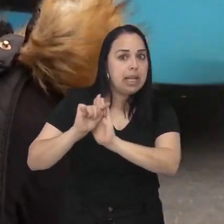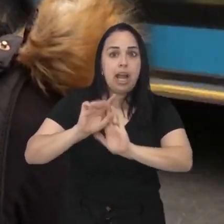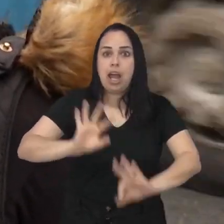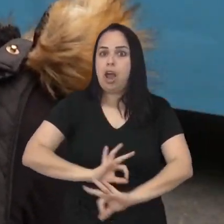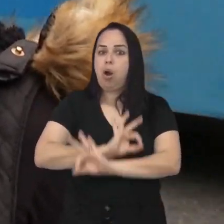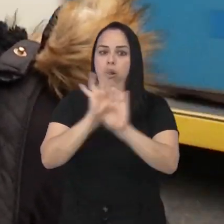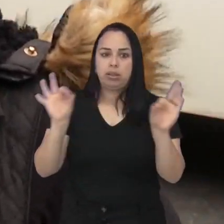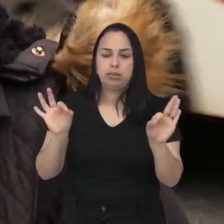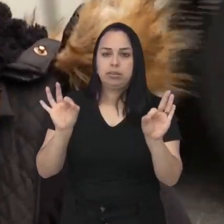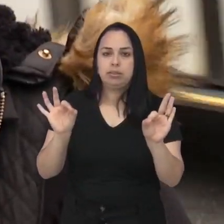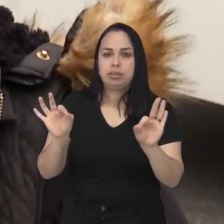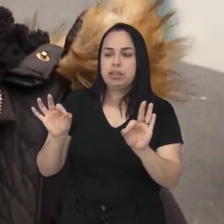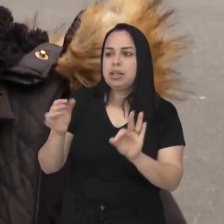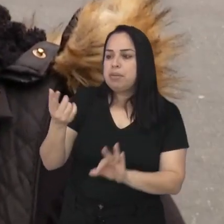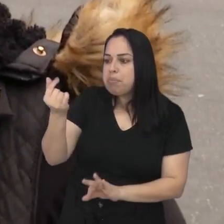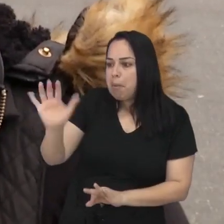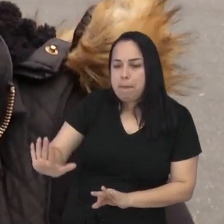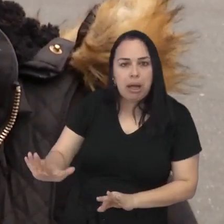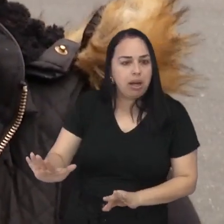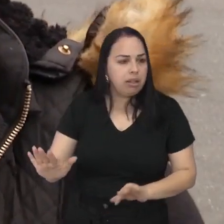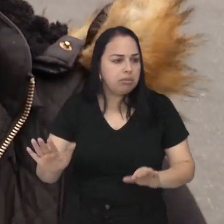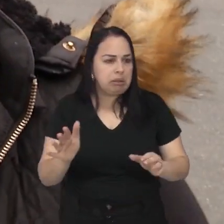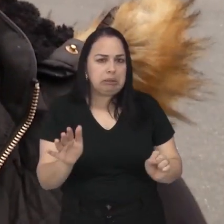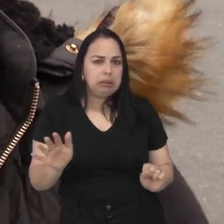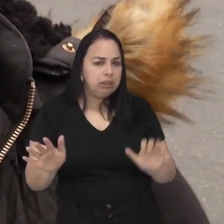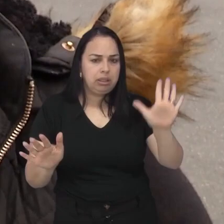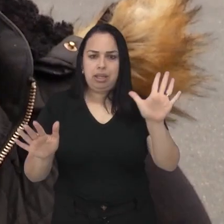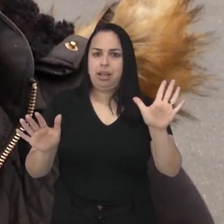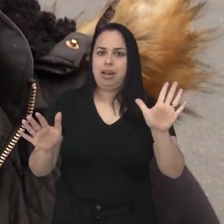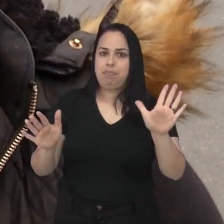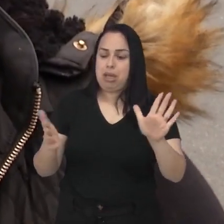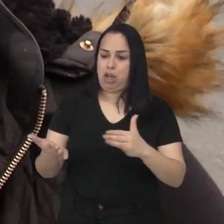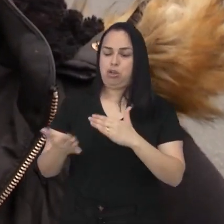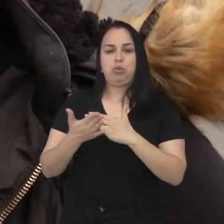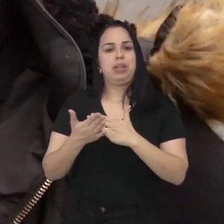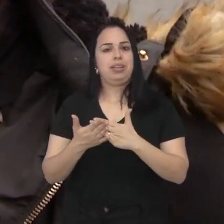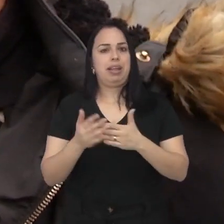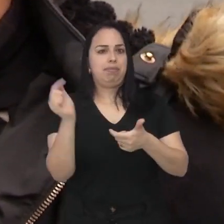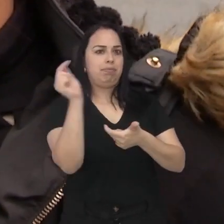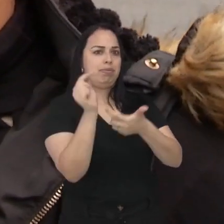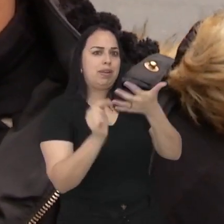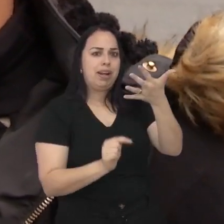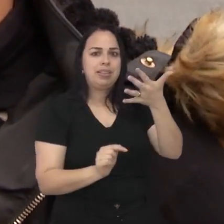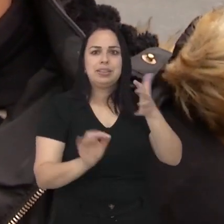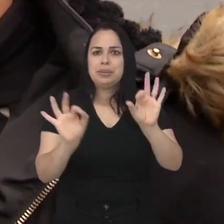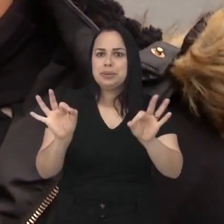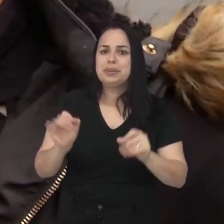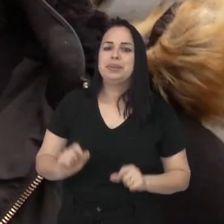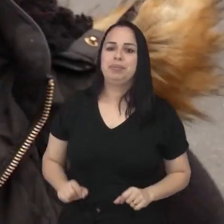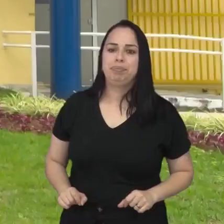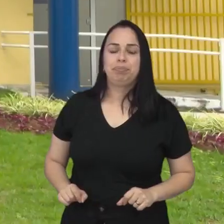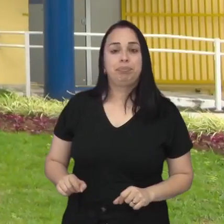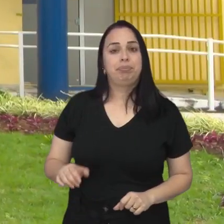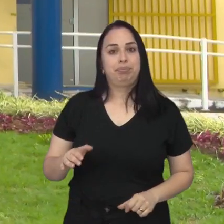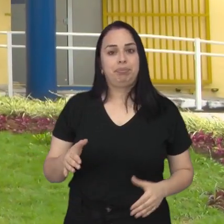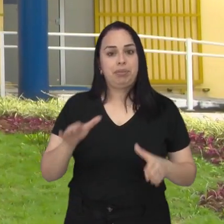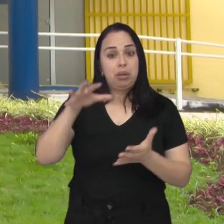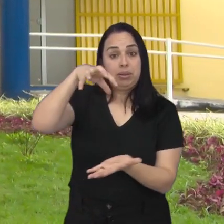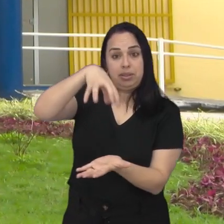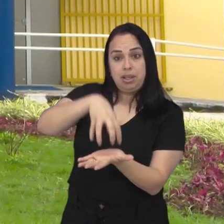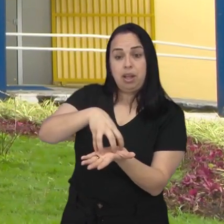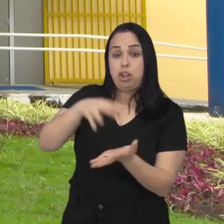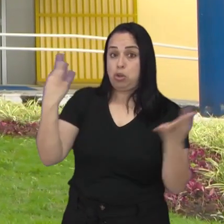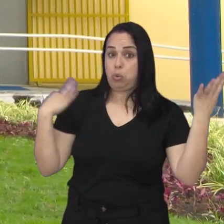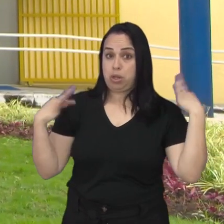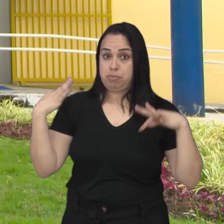é tudo, né? Você pesquisa uma coisa mais em conta, cabe no bolso, forma de pagamento, é mais fácil. Mais opções? É, sim, com certeza. No